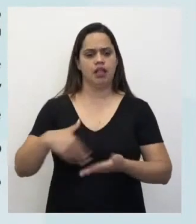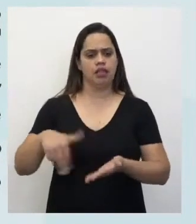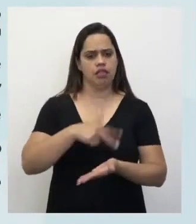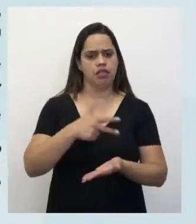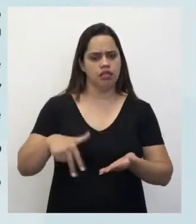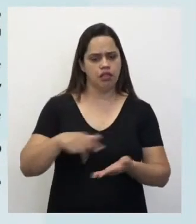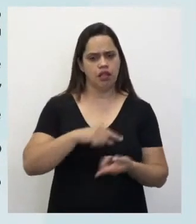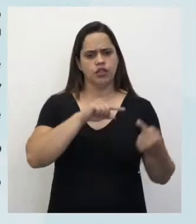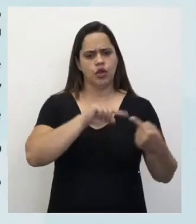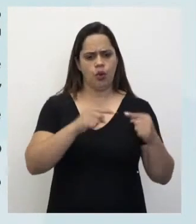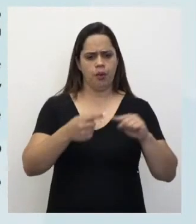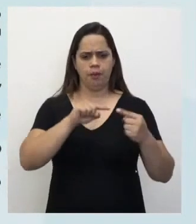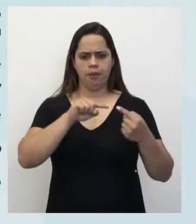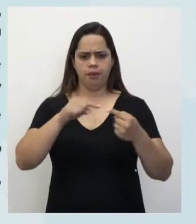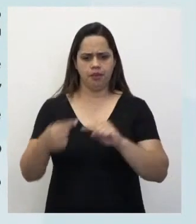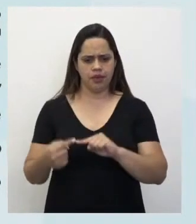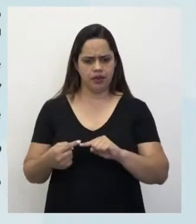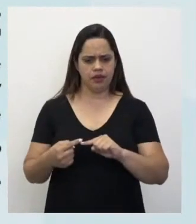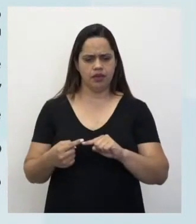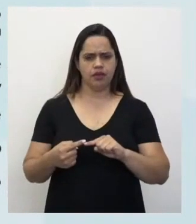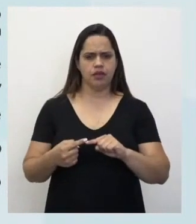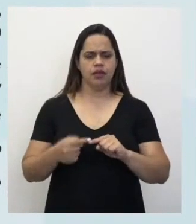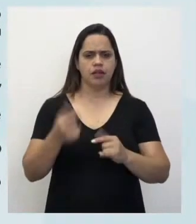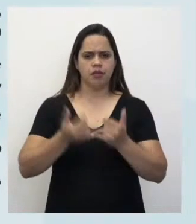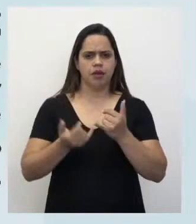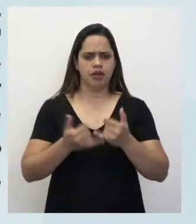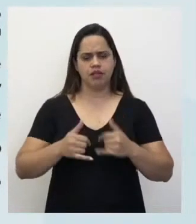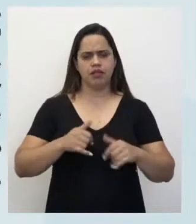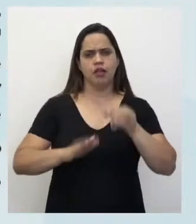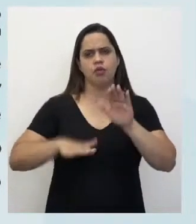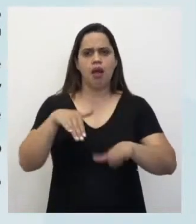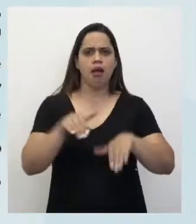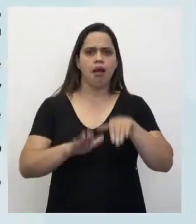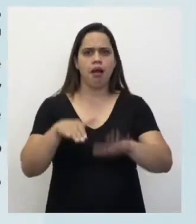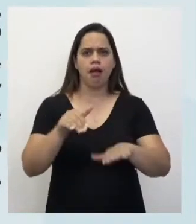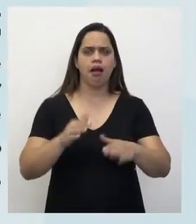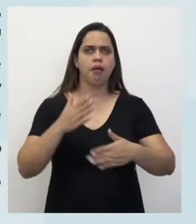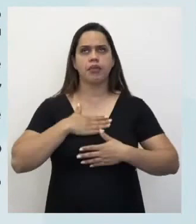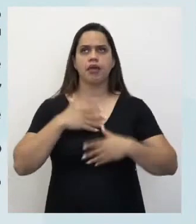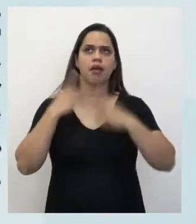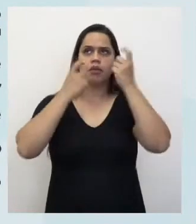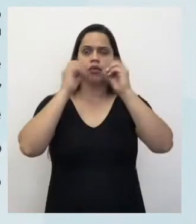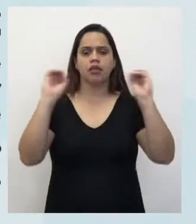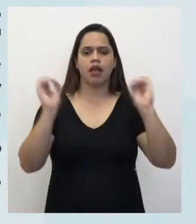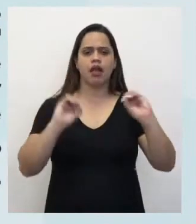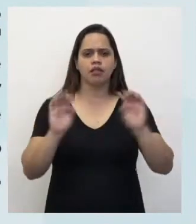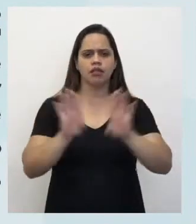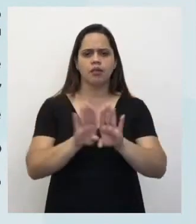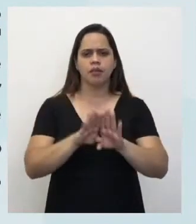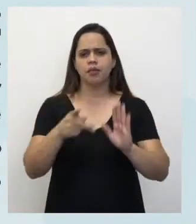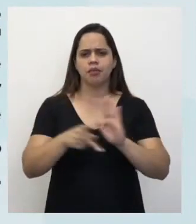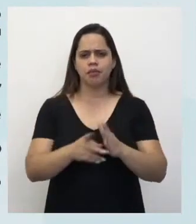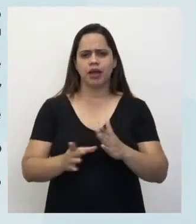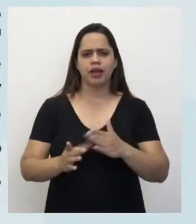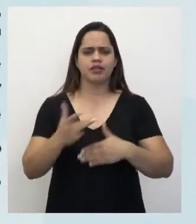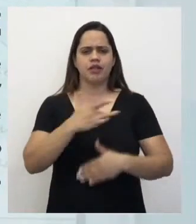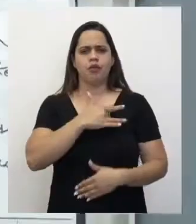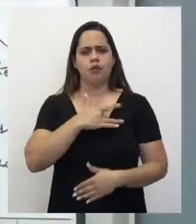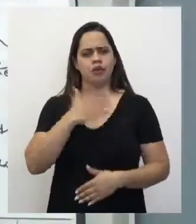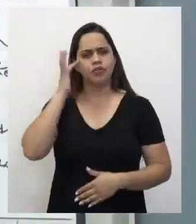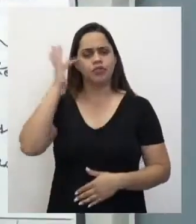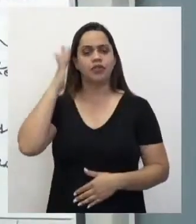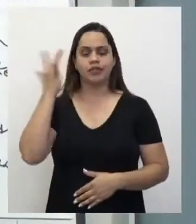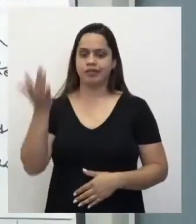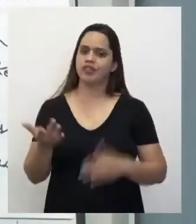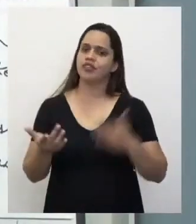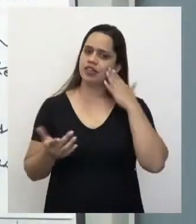e sincronizados, simulando caminhar despreocupado pelas ruas, com um toque de sonhador romantismo? Também, claro que não, né, gente? A gente sabe que